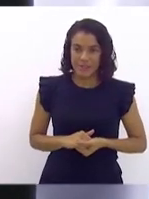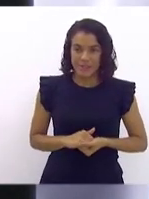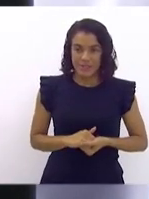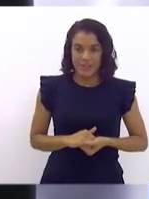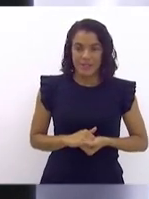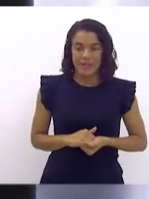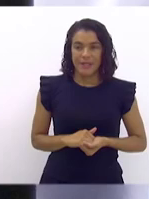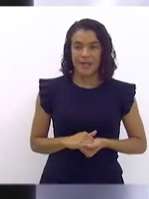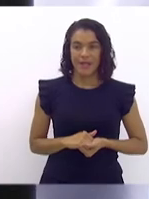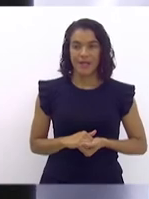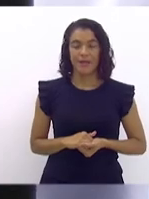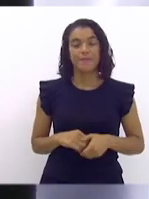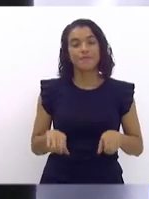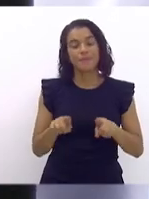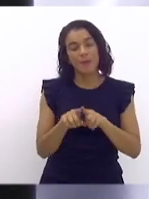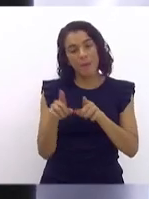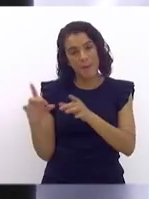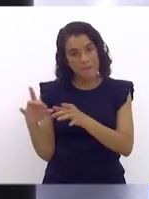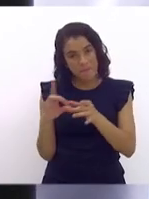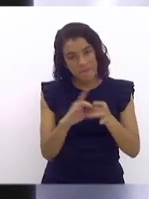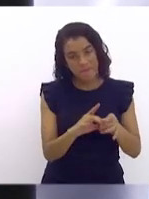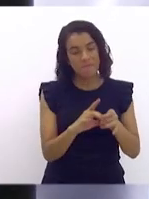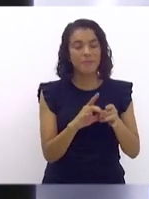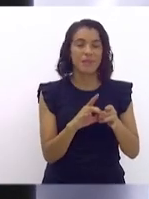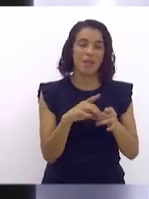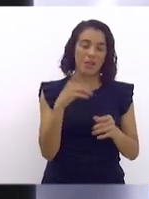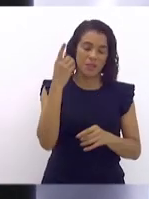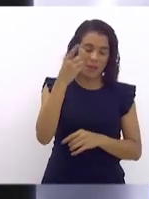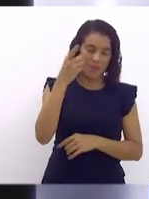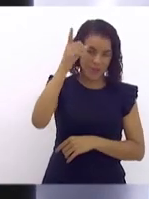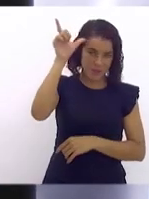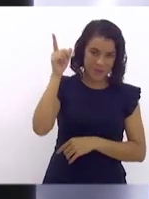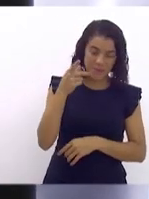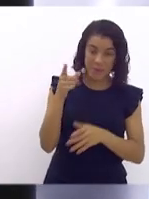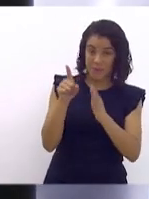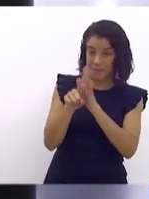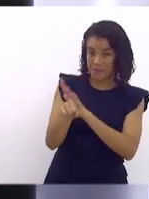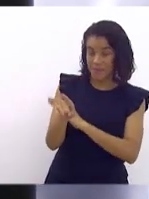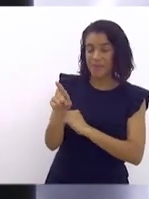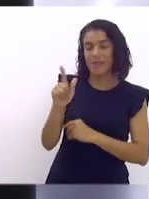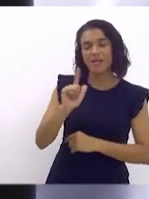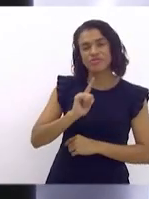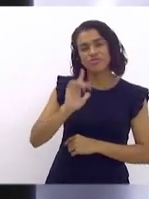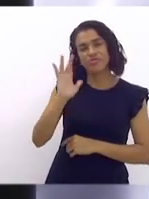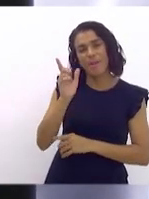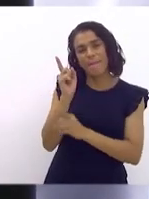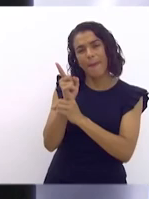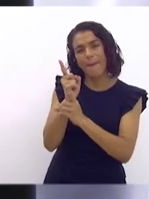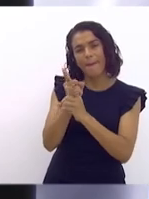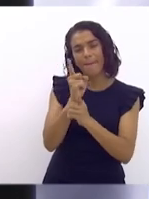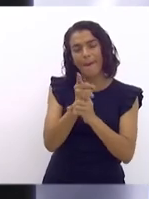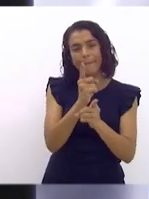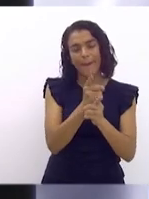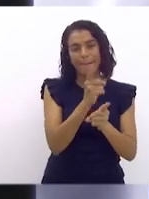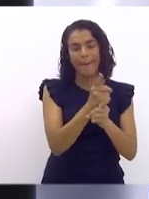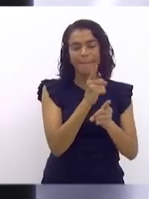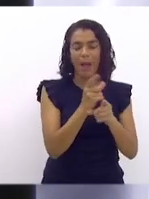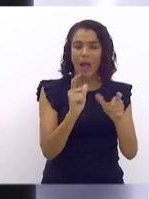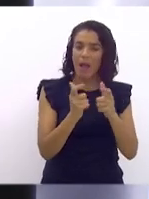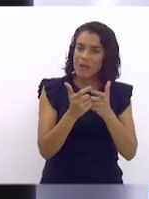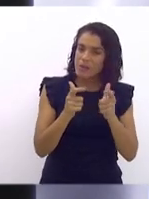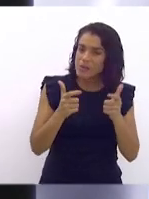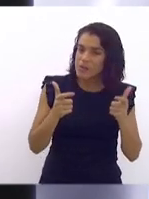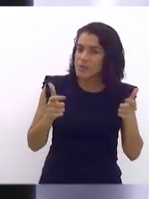e também na linha do que foi perguntado pelo deputado Luiz Paulo, a gente tem verificado efetivamente o